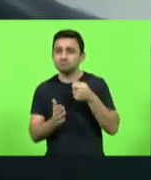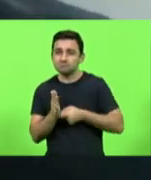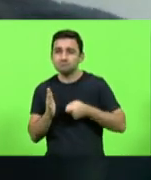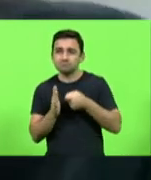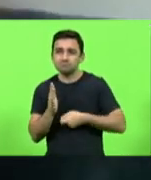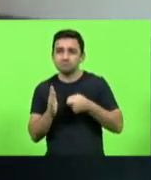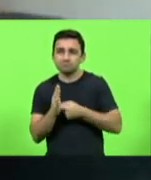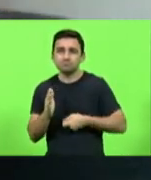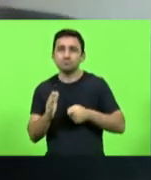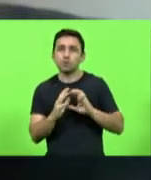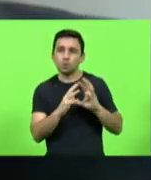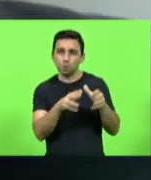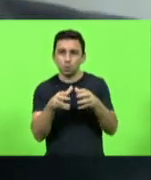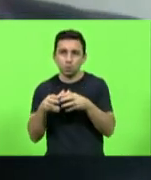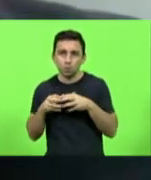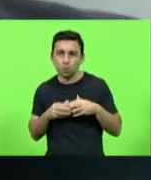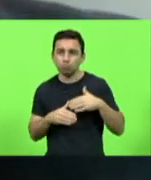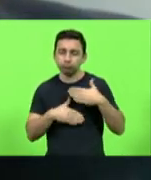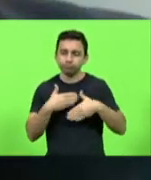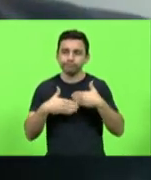vai se processando.